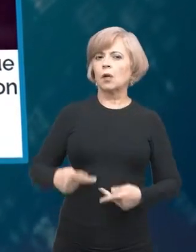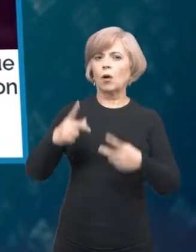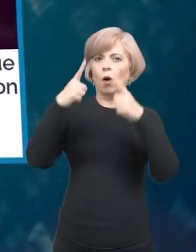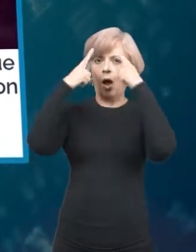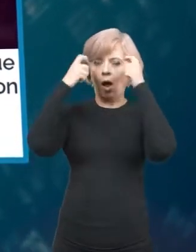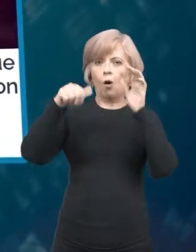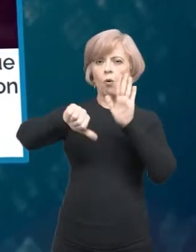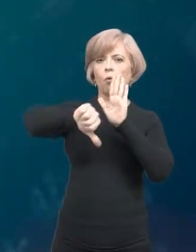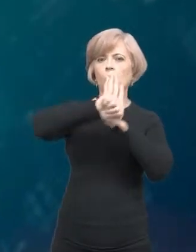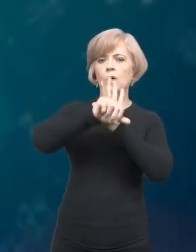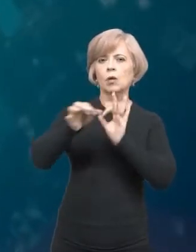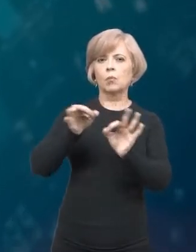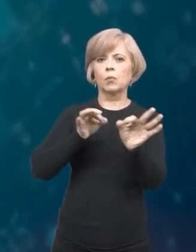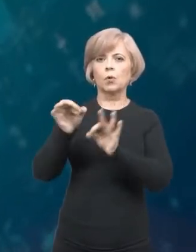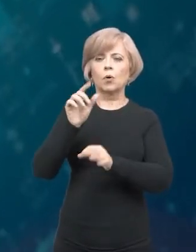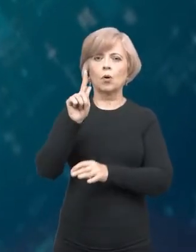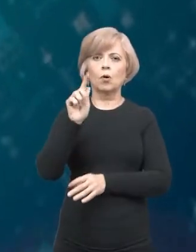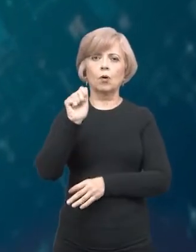Crime Organizado,